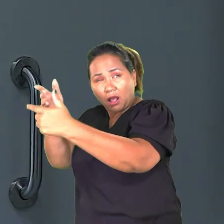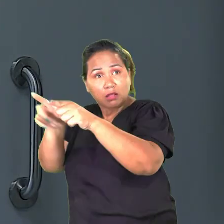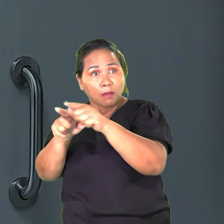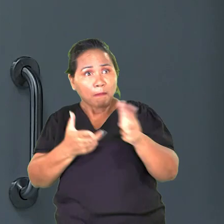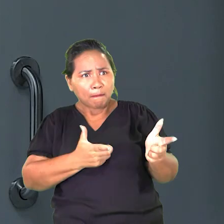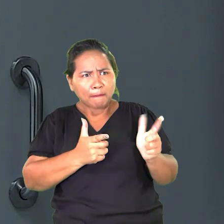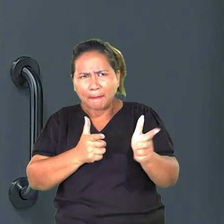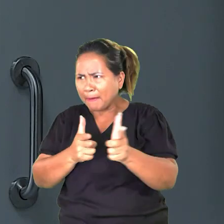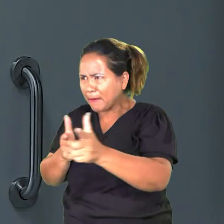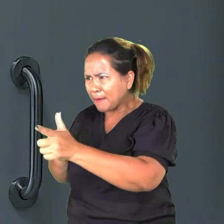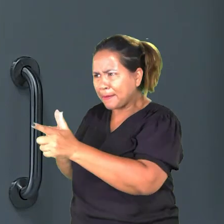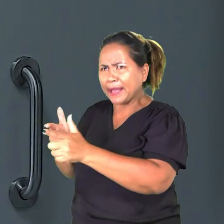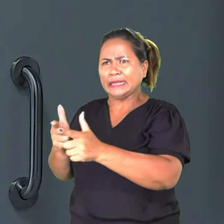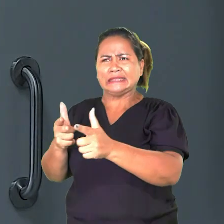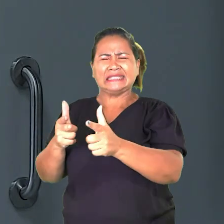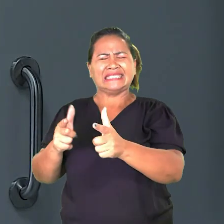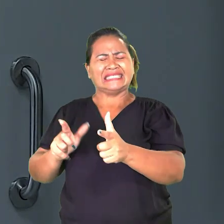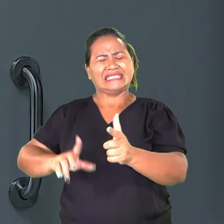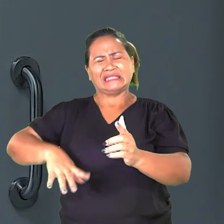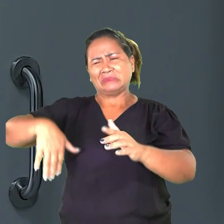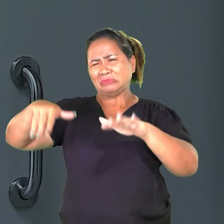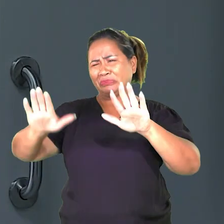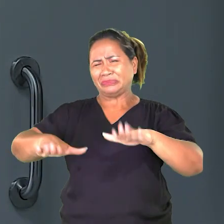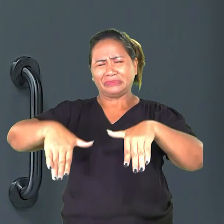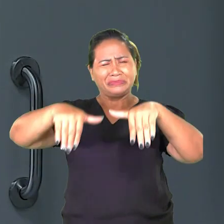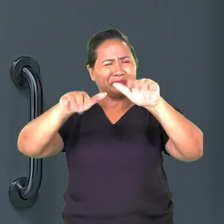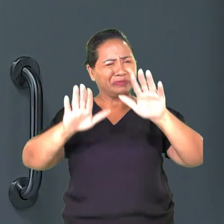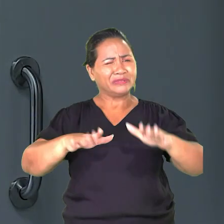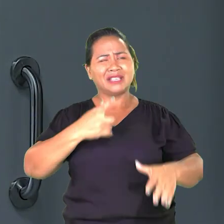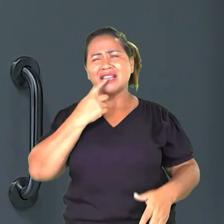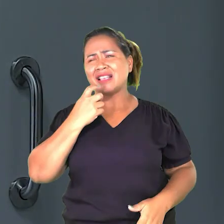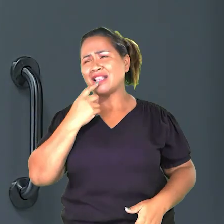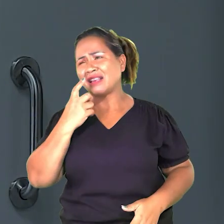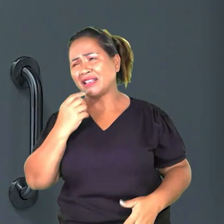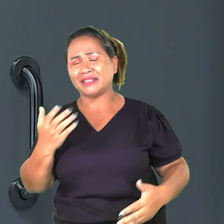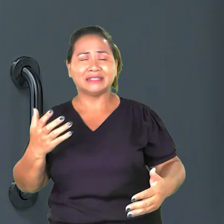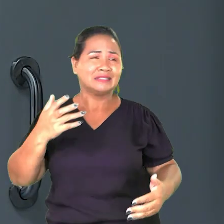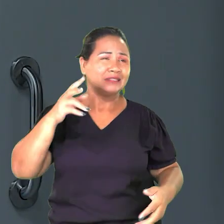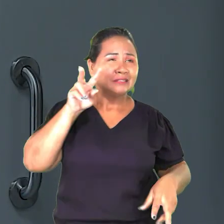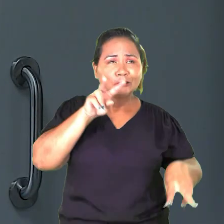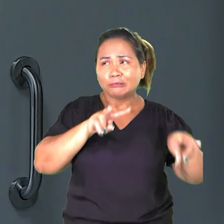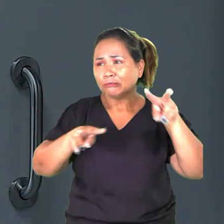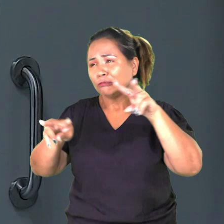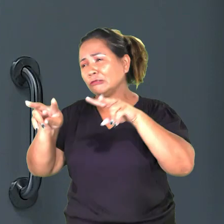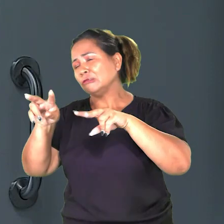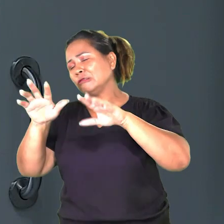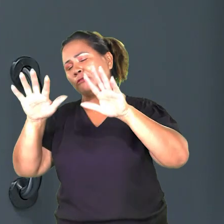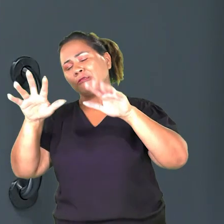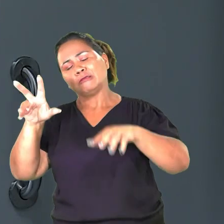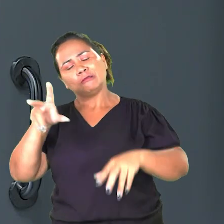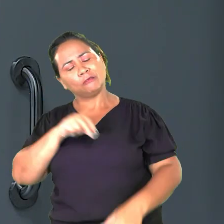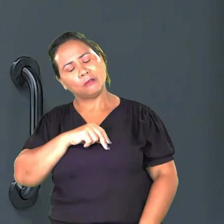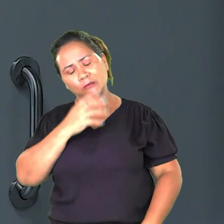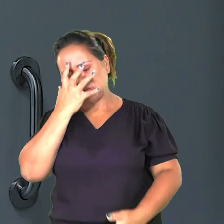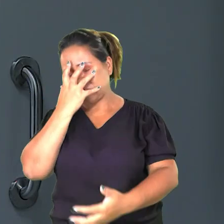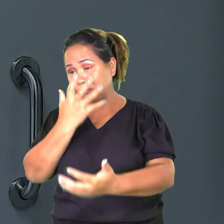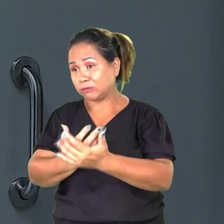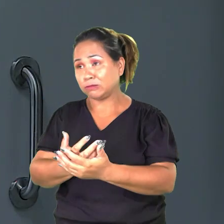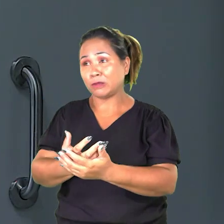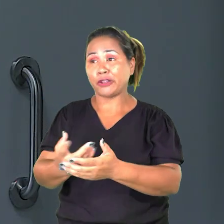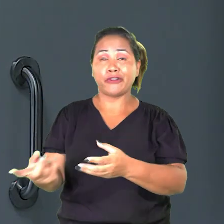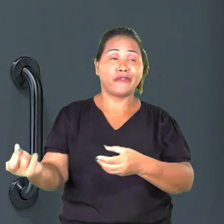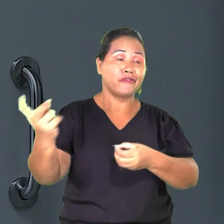em madrugadas mamelucas. Ai, flechas, arcabuzes, escopetas, tingindo de vermelho a tarde